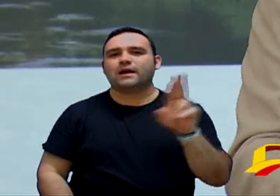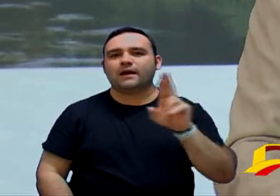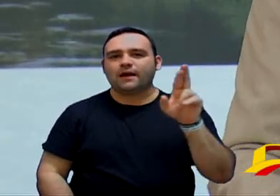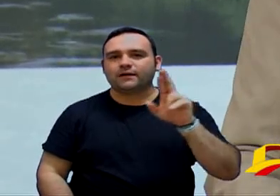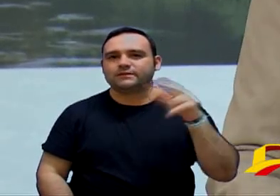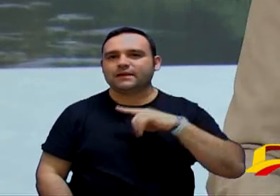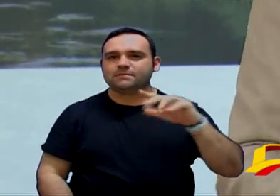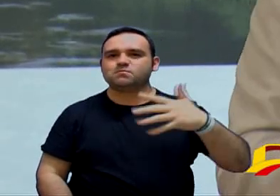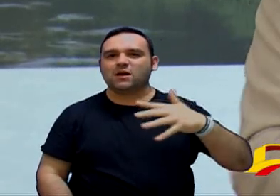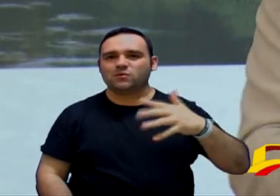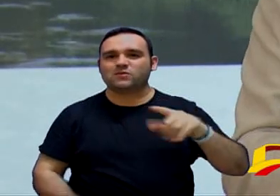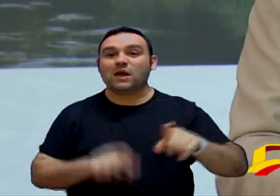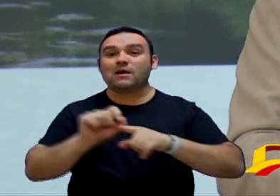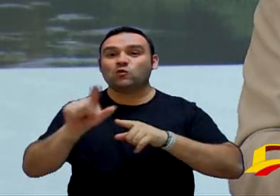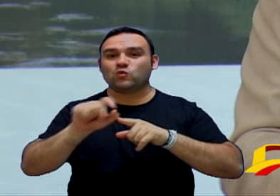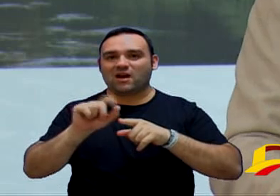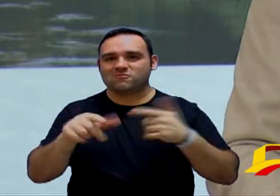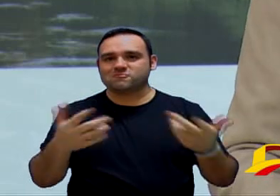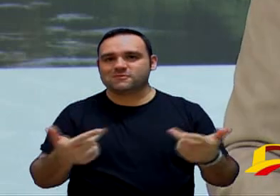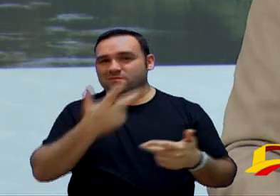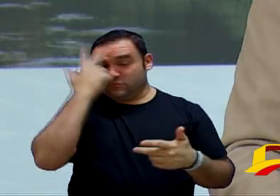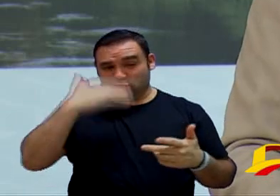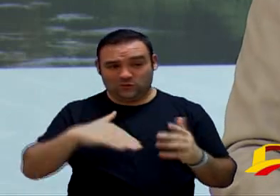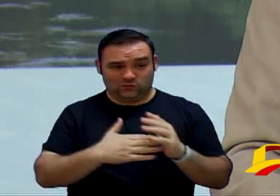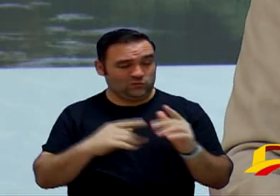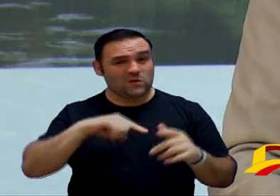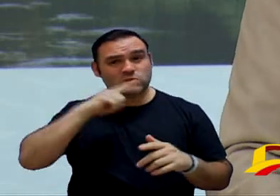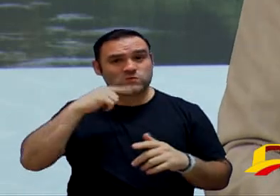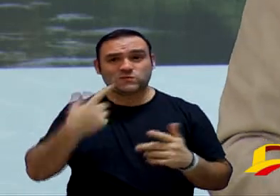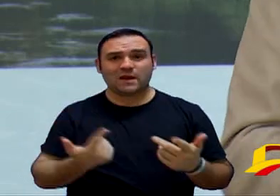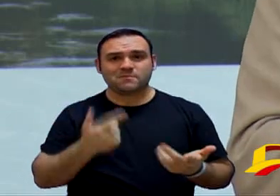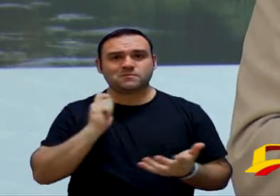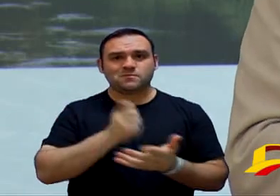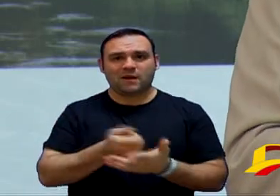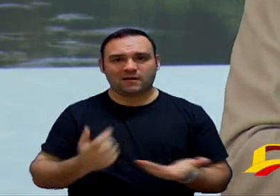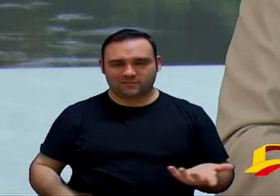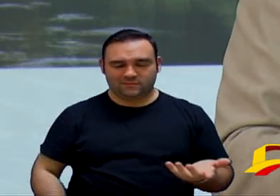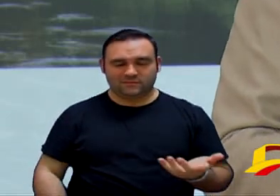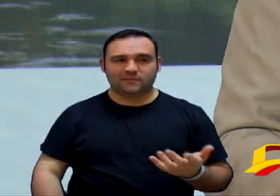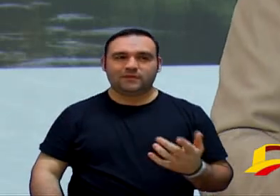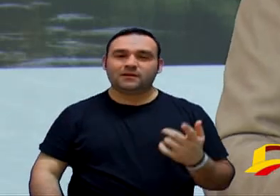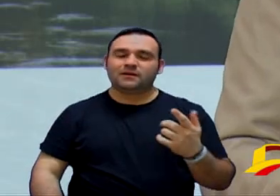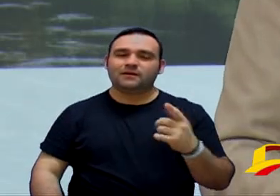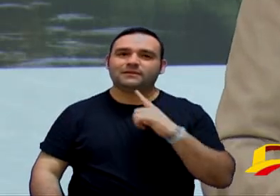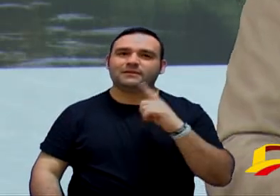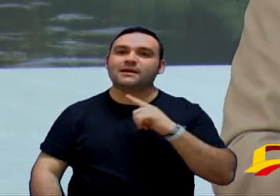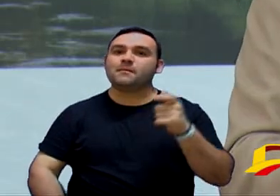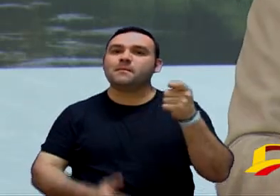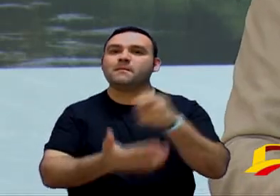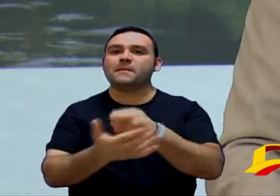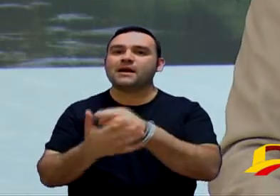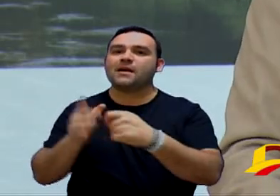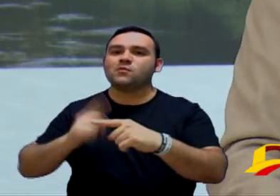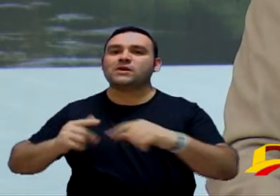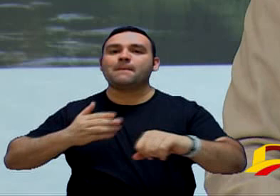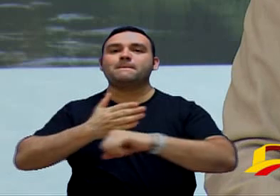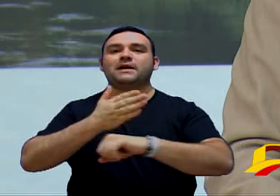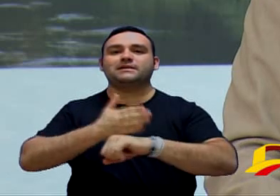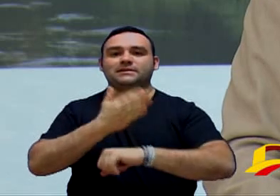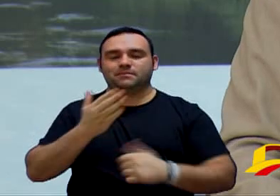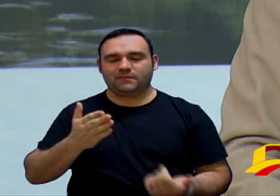a média né então não é todo mundo que tem essa condição de tá pagando para estar participando